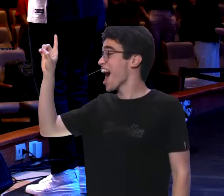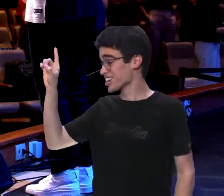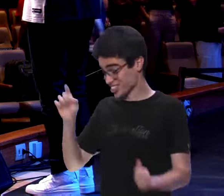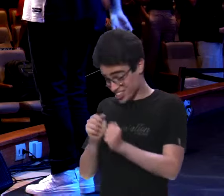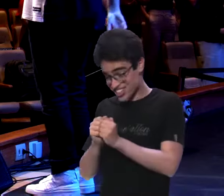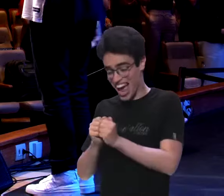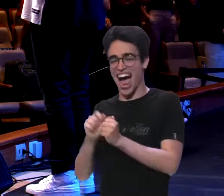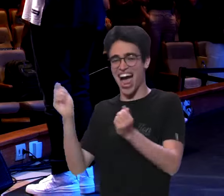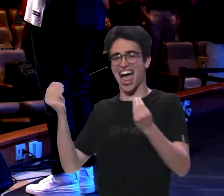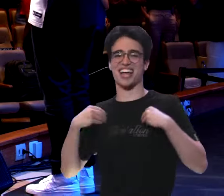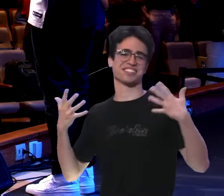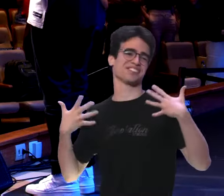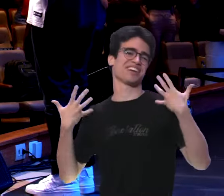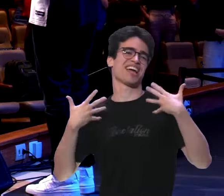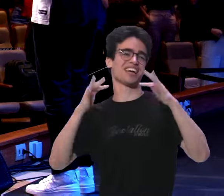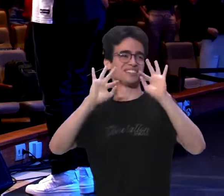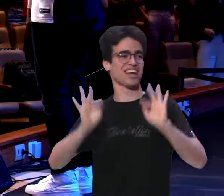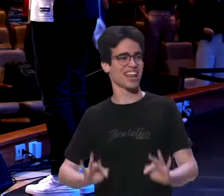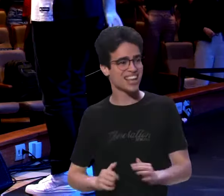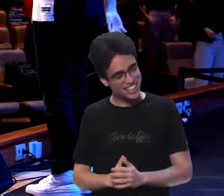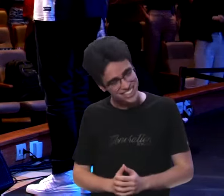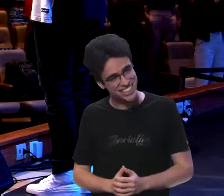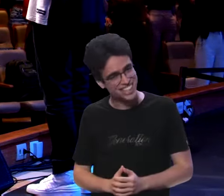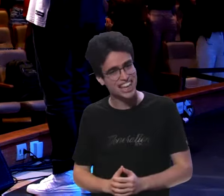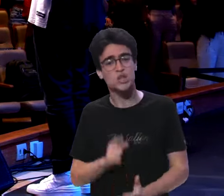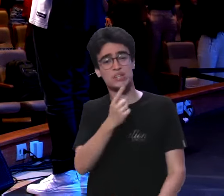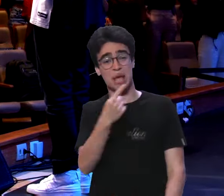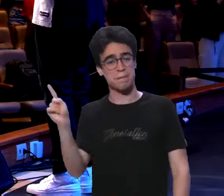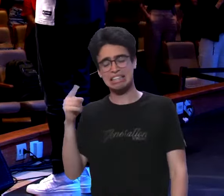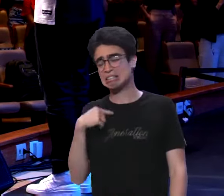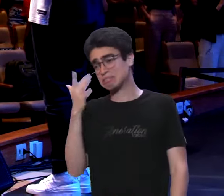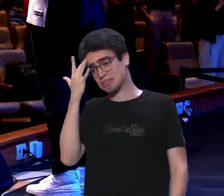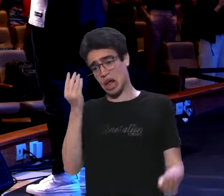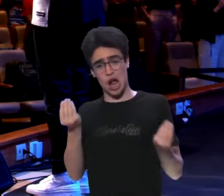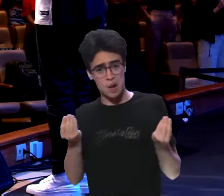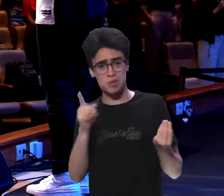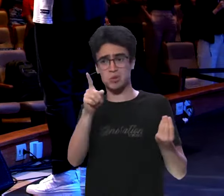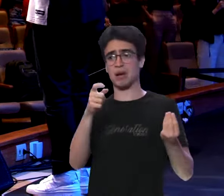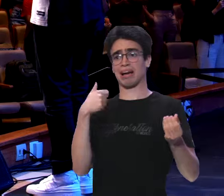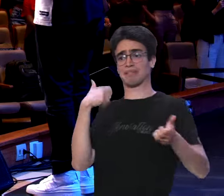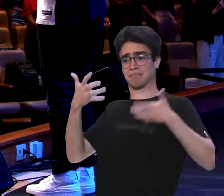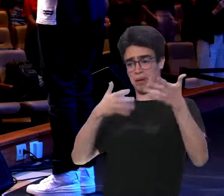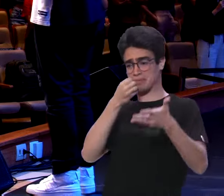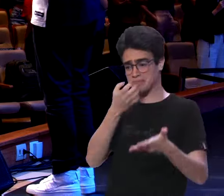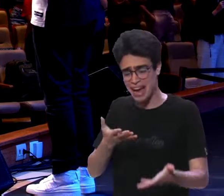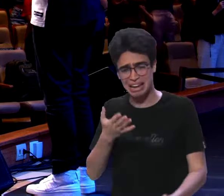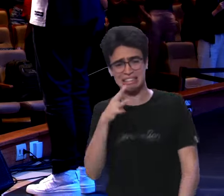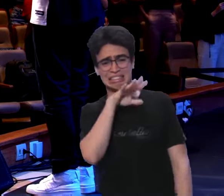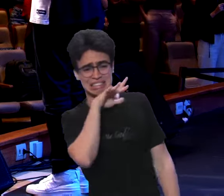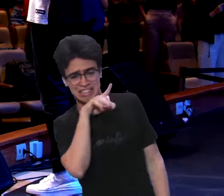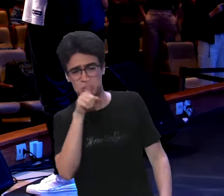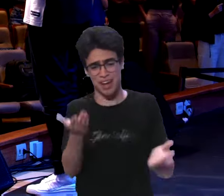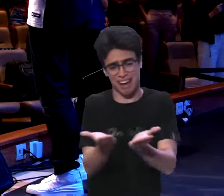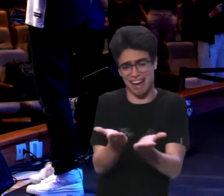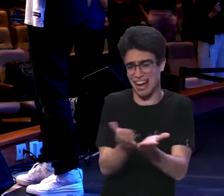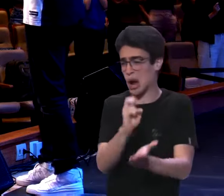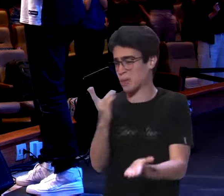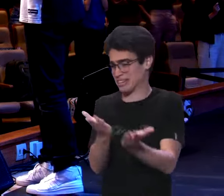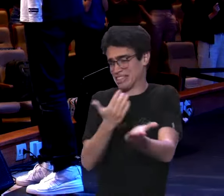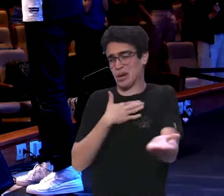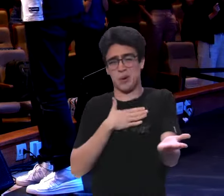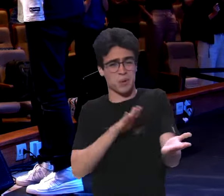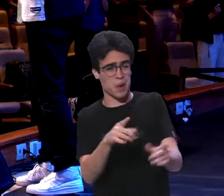feliz. Eu não sei como foi sua semana, eu não sei se você canta bem, se você canta mal, se você é crente, se você nem gosta de crente e só veio